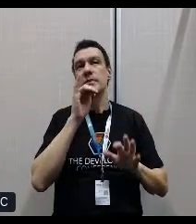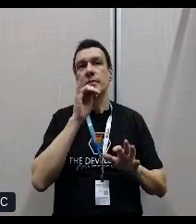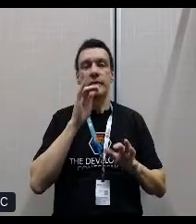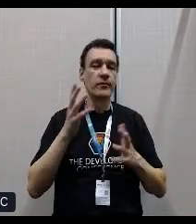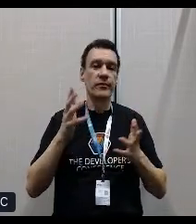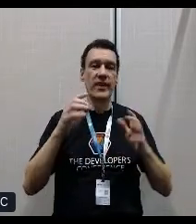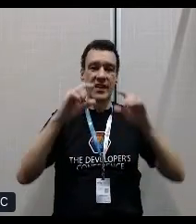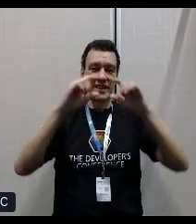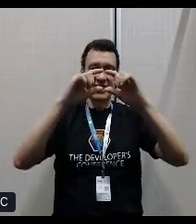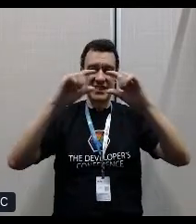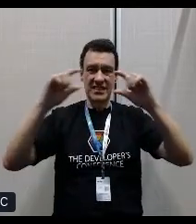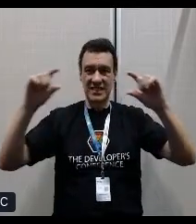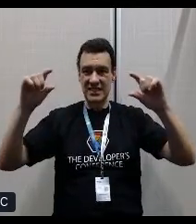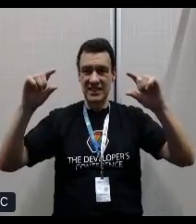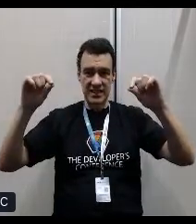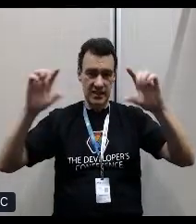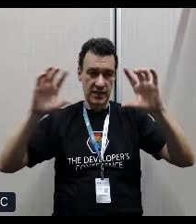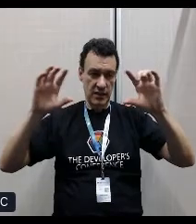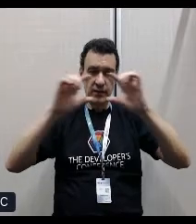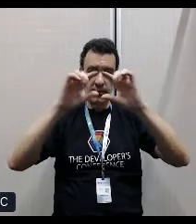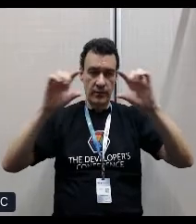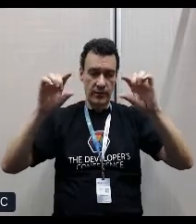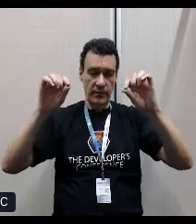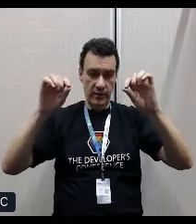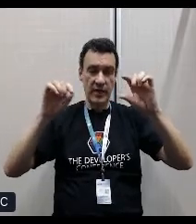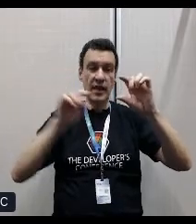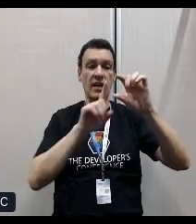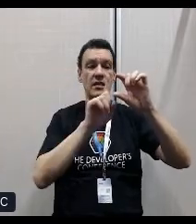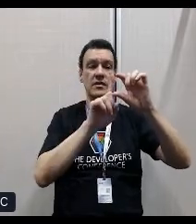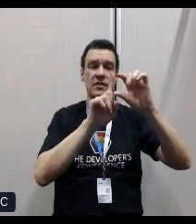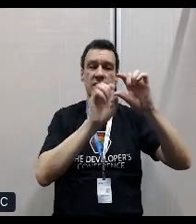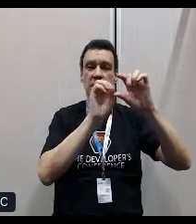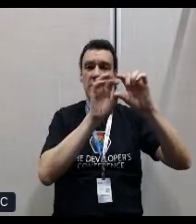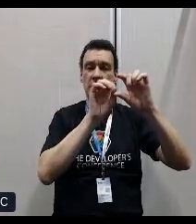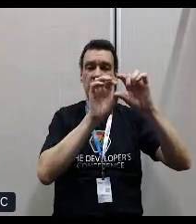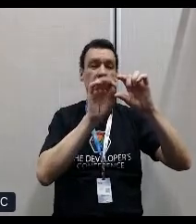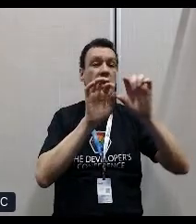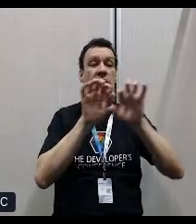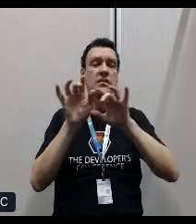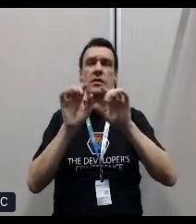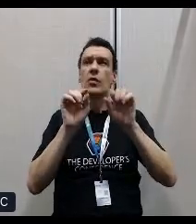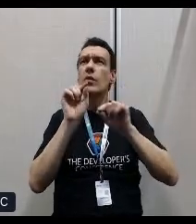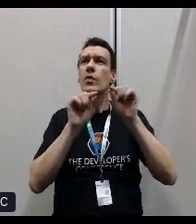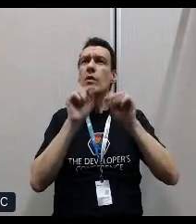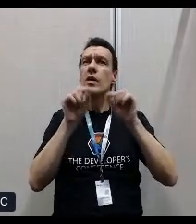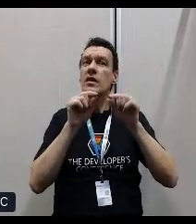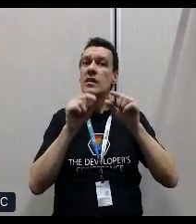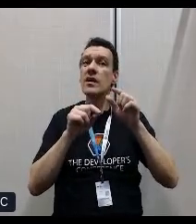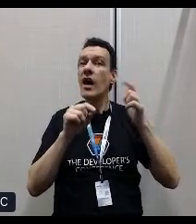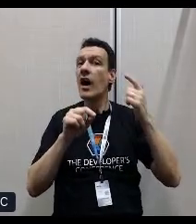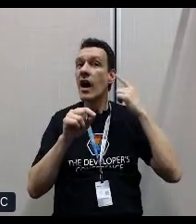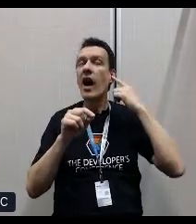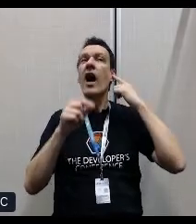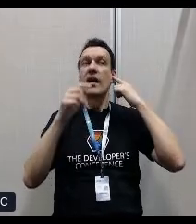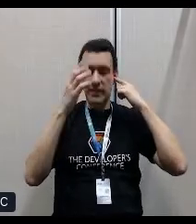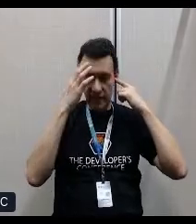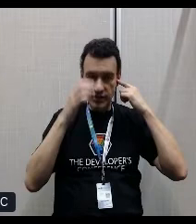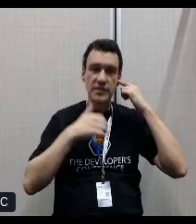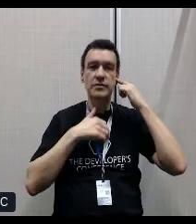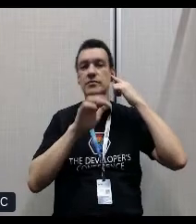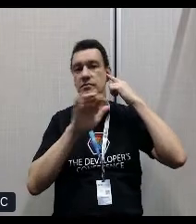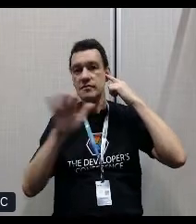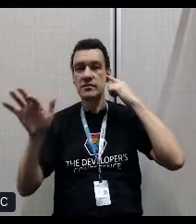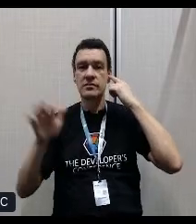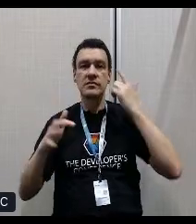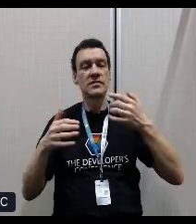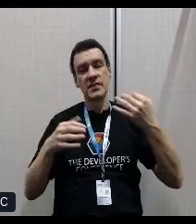de descrição, né, o que a pessoa para fazer, as orientações. Terceiro, considerações downstream, quando a gente está falando de handoff. Você transmitiu